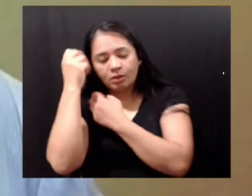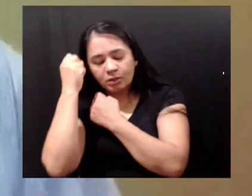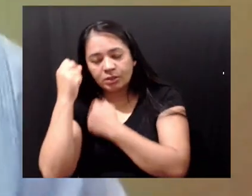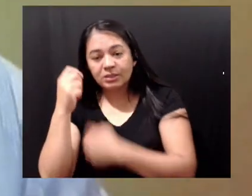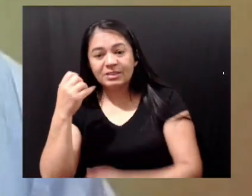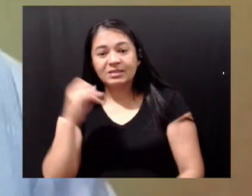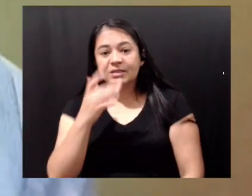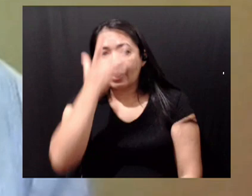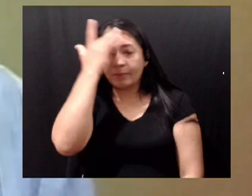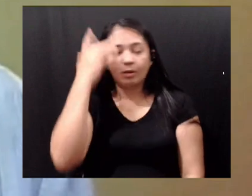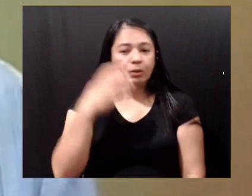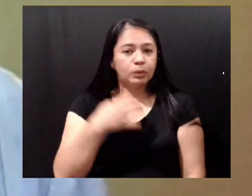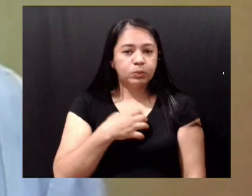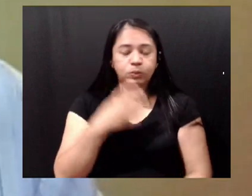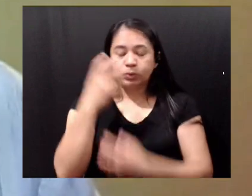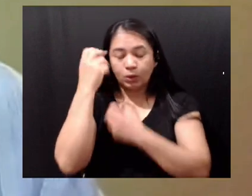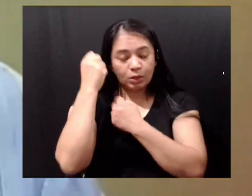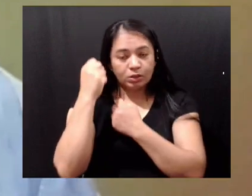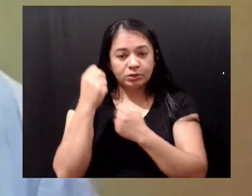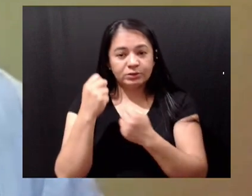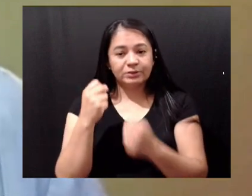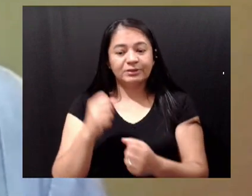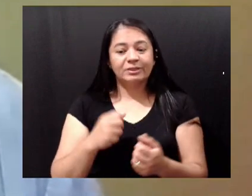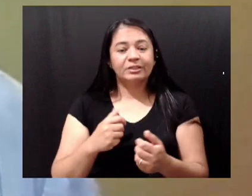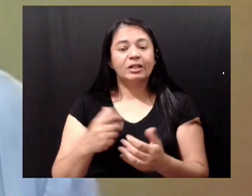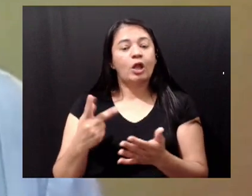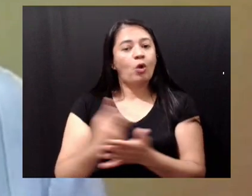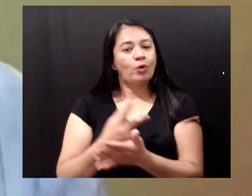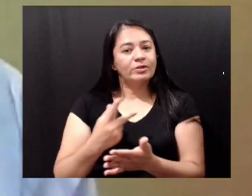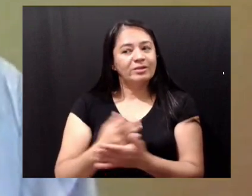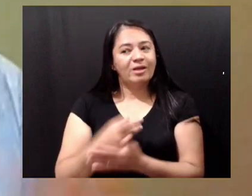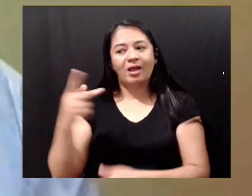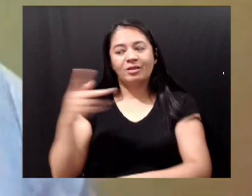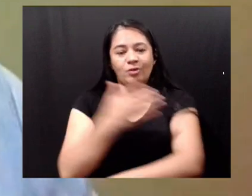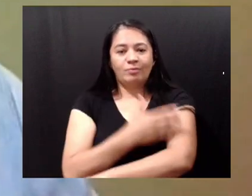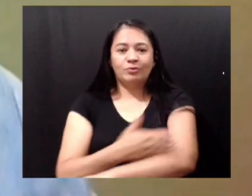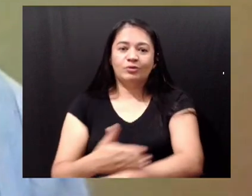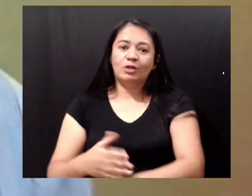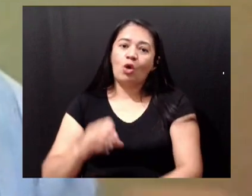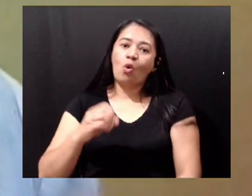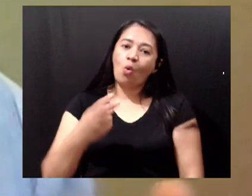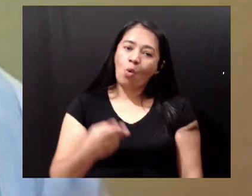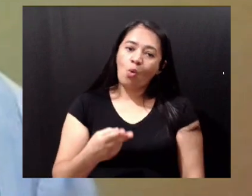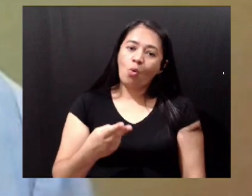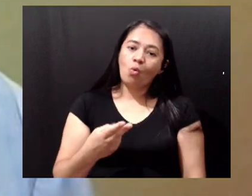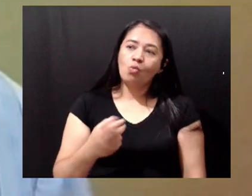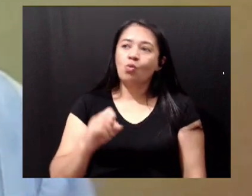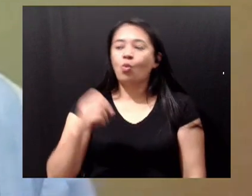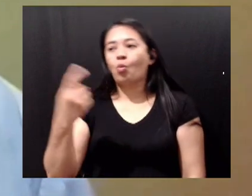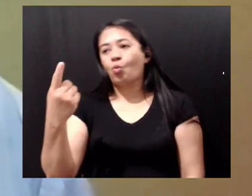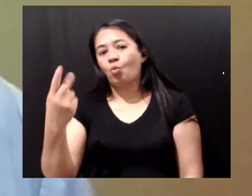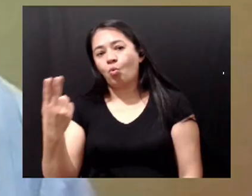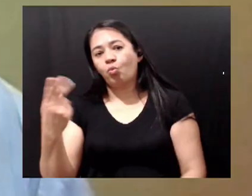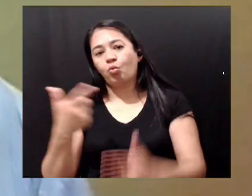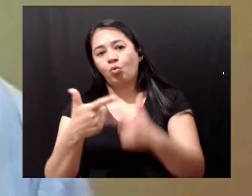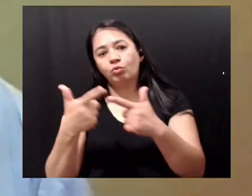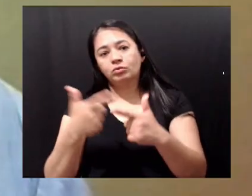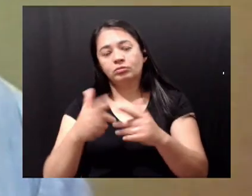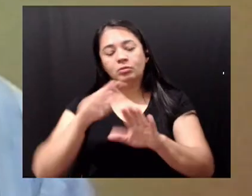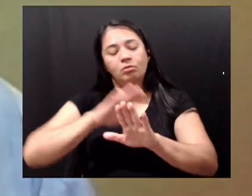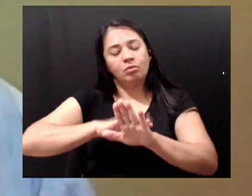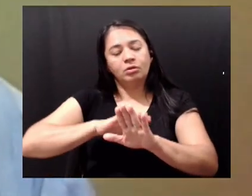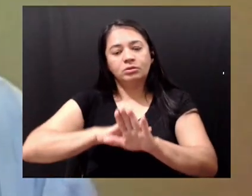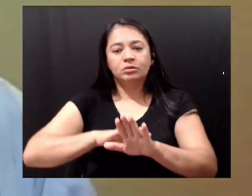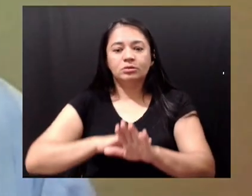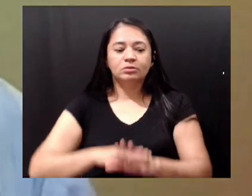sono, alguma coisa está errada no hábito dela, né? Ou hábito, ou algum problema adjacente por trás disso, que requer uma